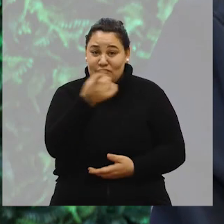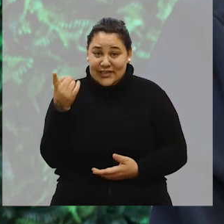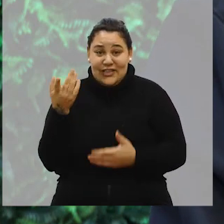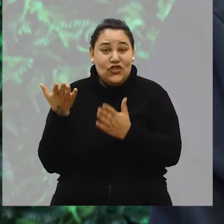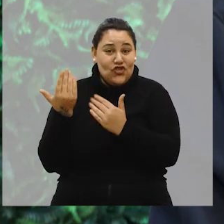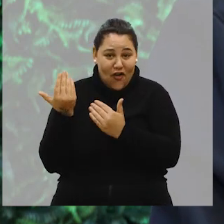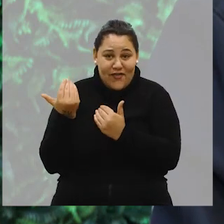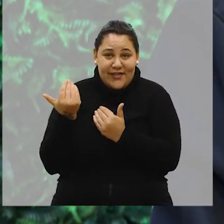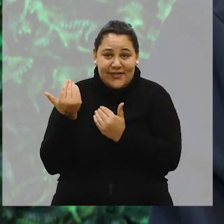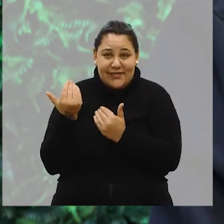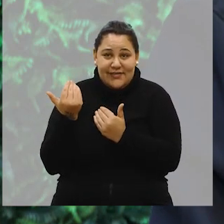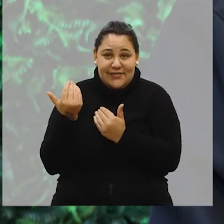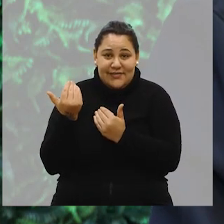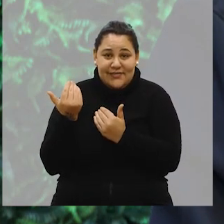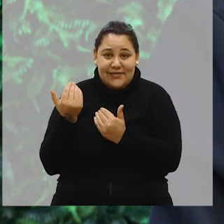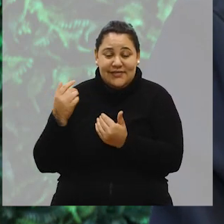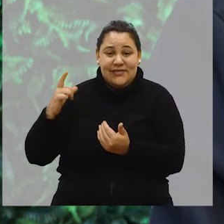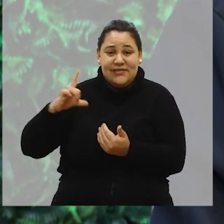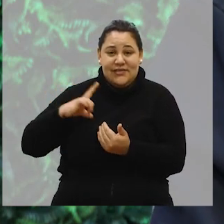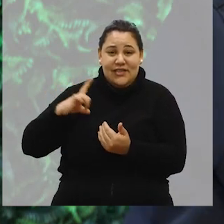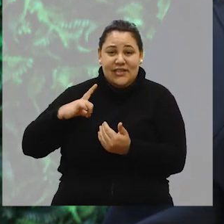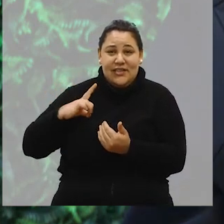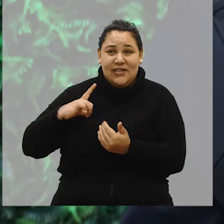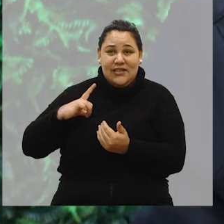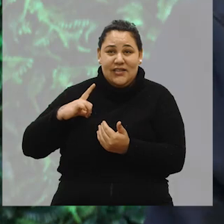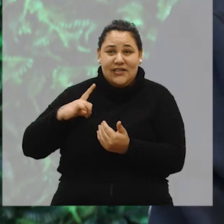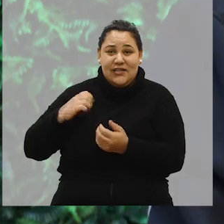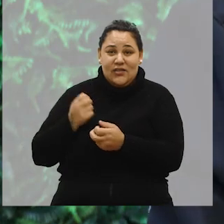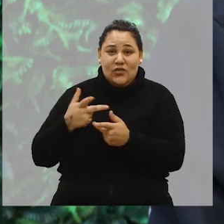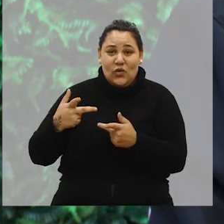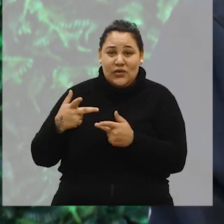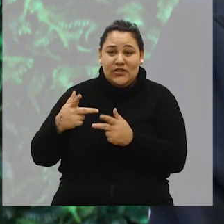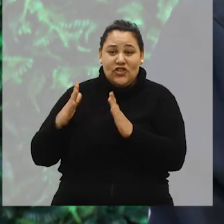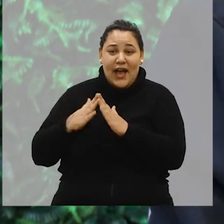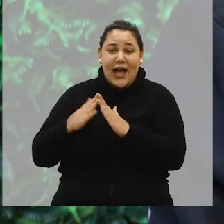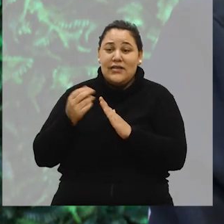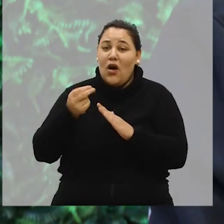jovens, trazem essa definição de casa ou buscam fora?